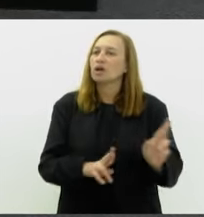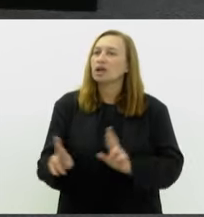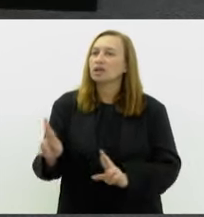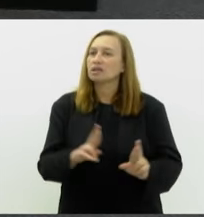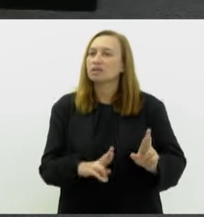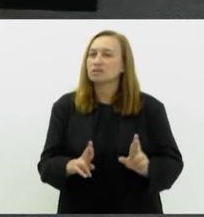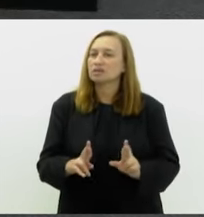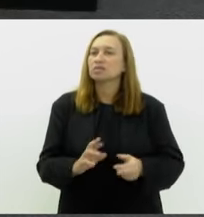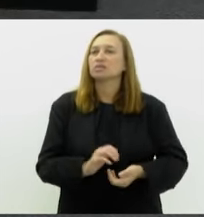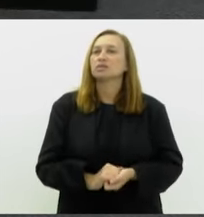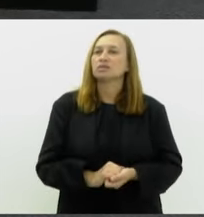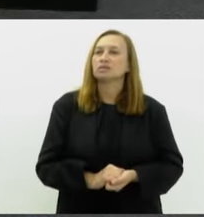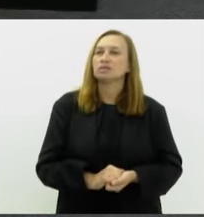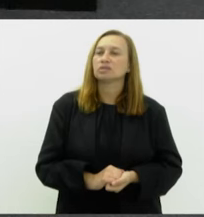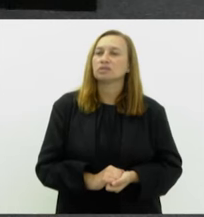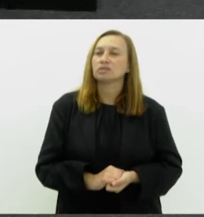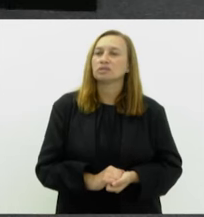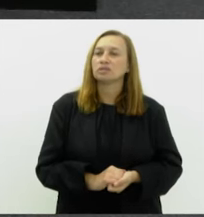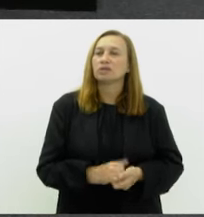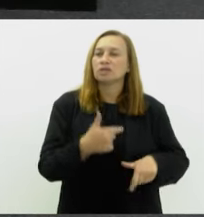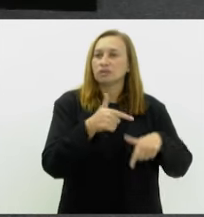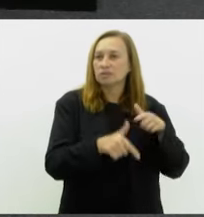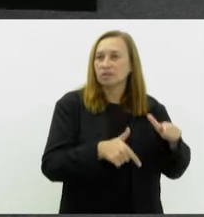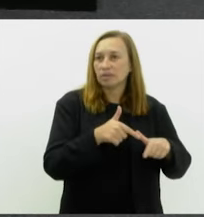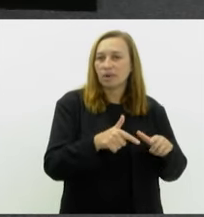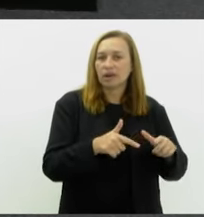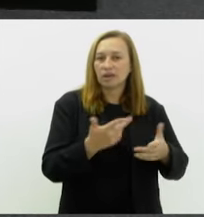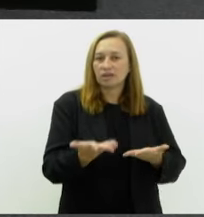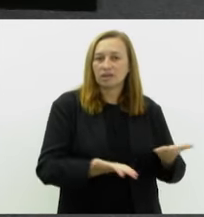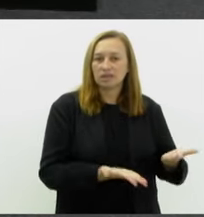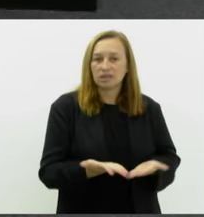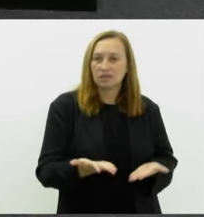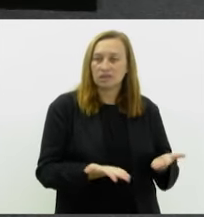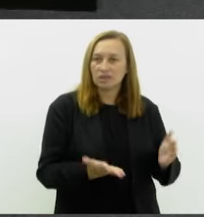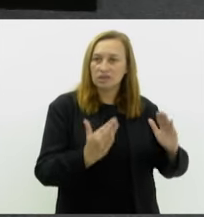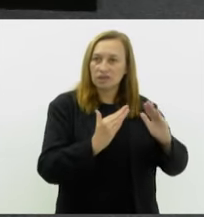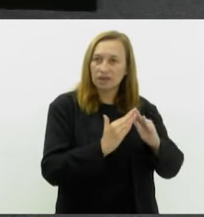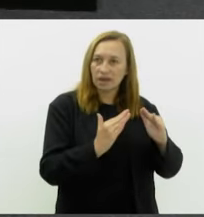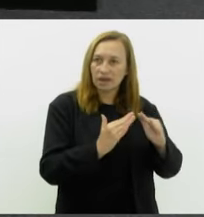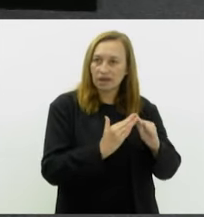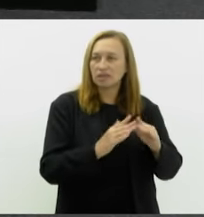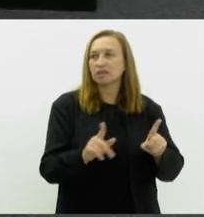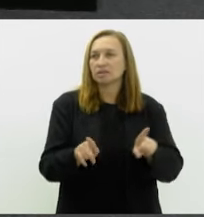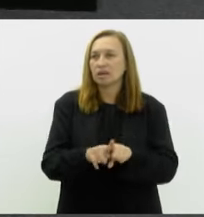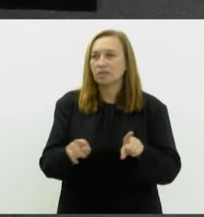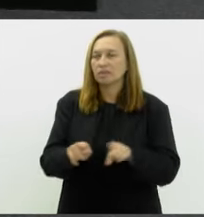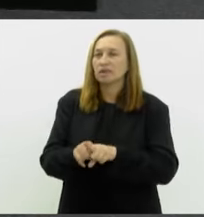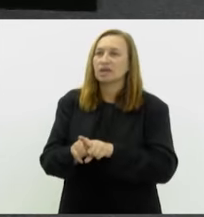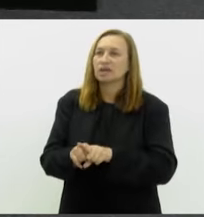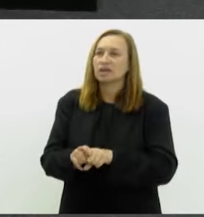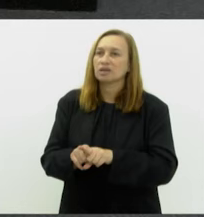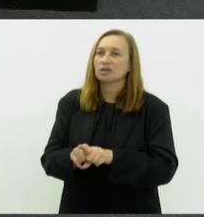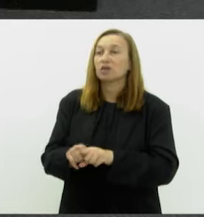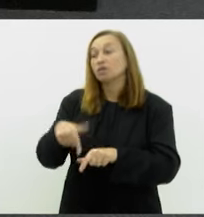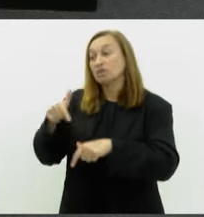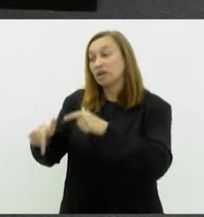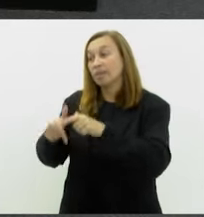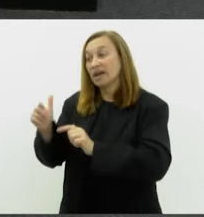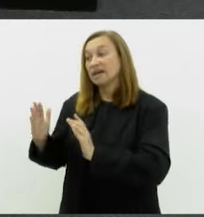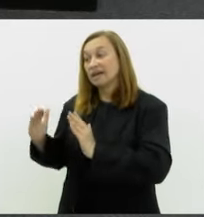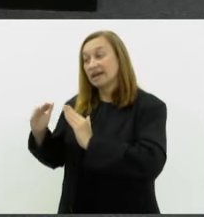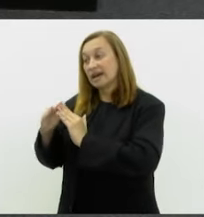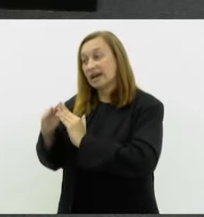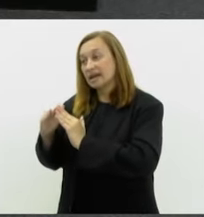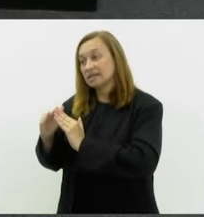da precarização do trabalho da empregada doméstica, atrelado também ao exercício do trabalho